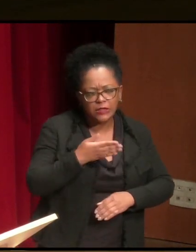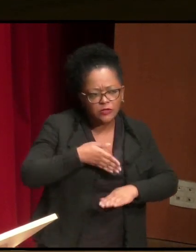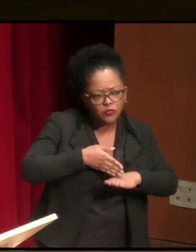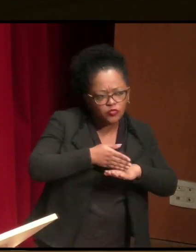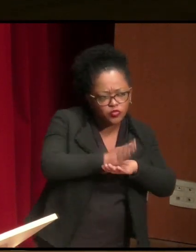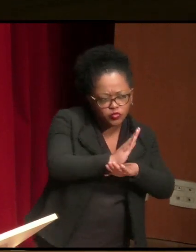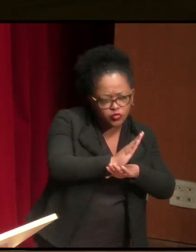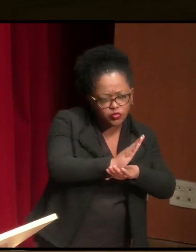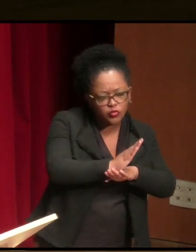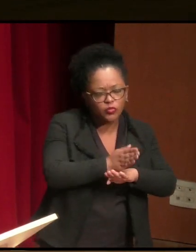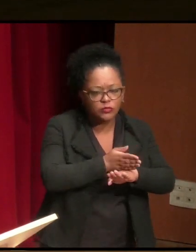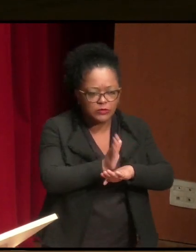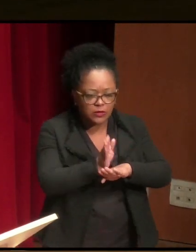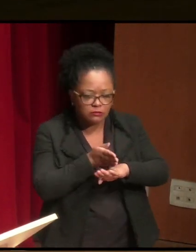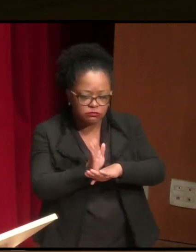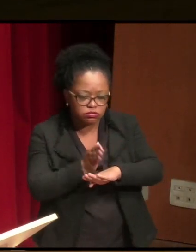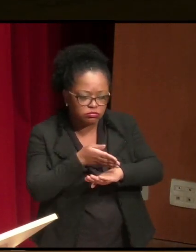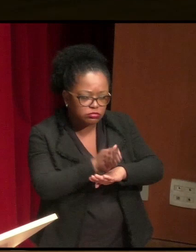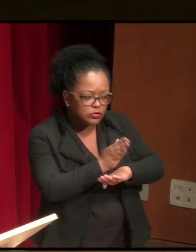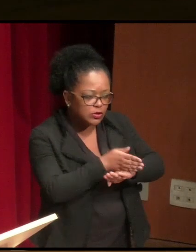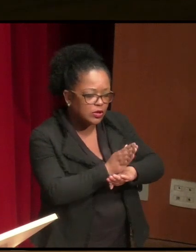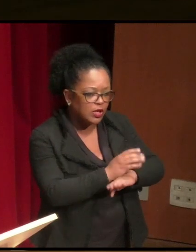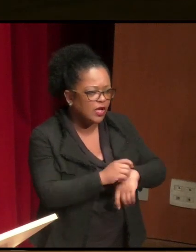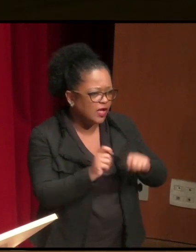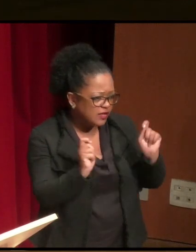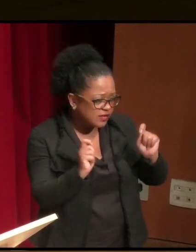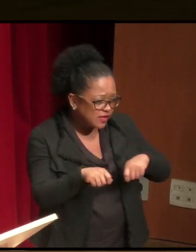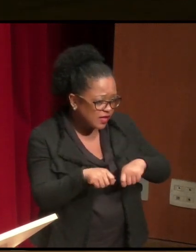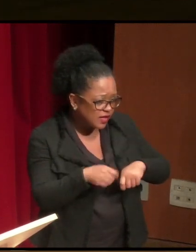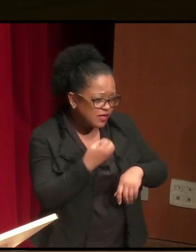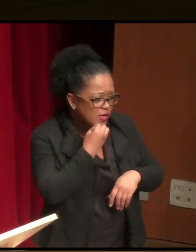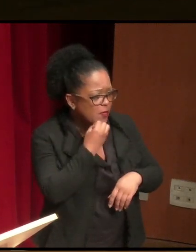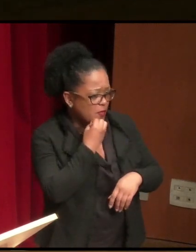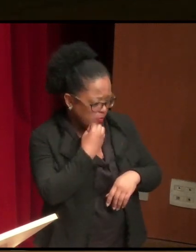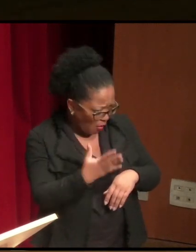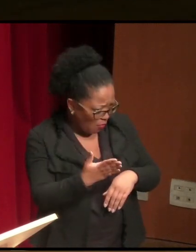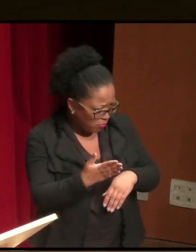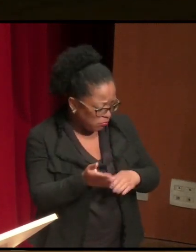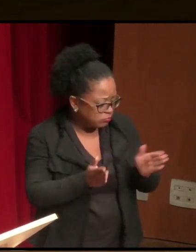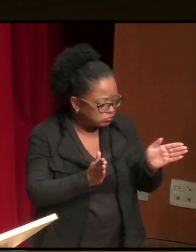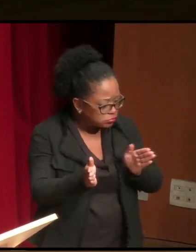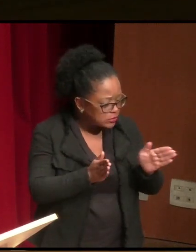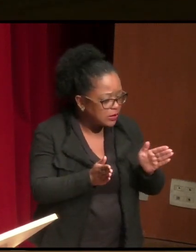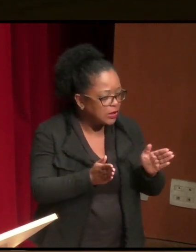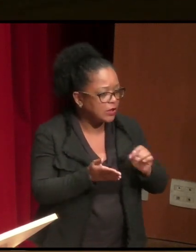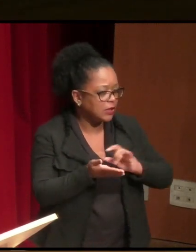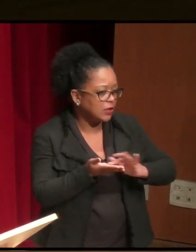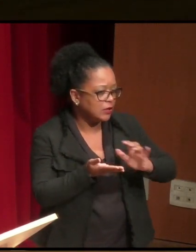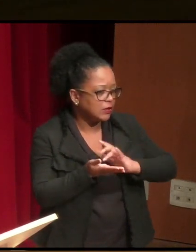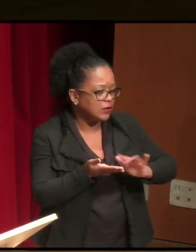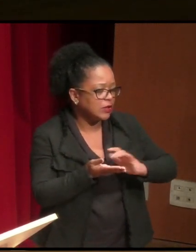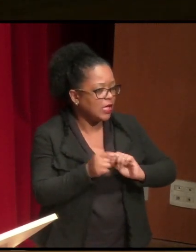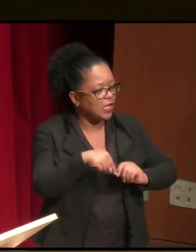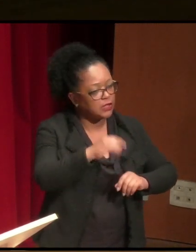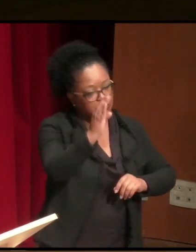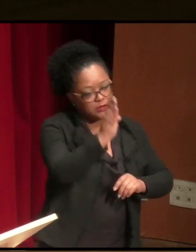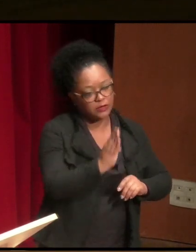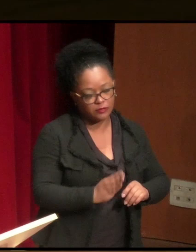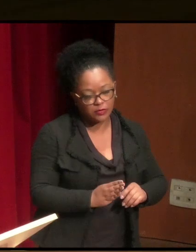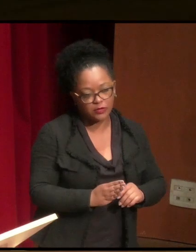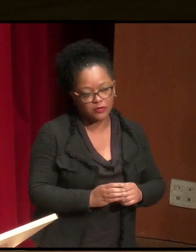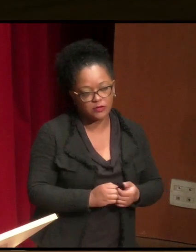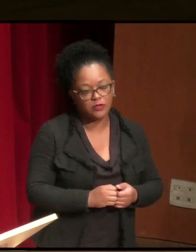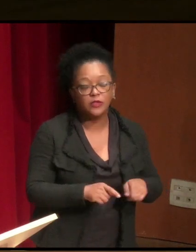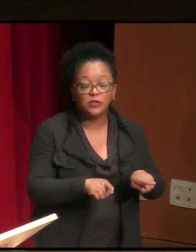por esses mundos aí, inclusive. Tem bom acesso ao Braille nas instâncias do Brasil? E já estou colocando uma segunda pergunta. Qual é a importância